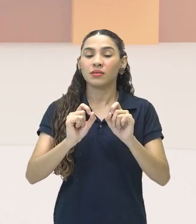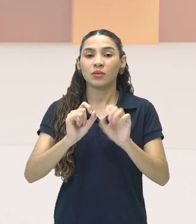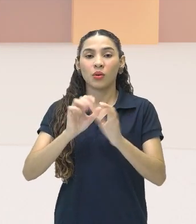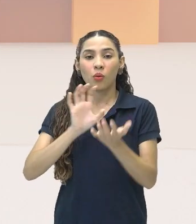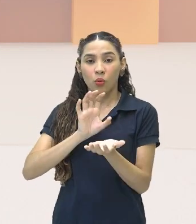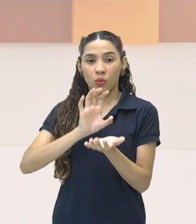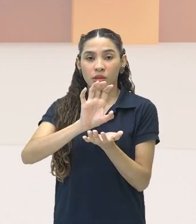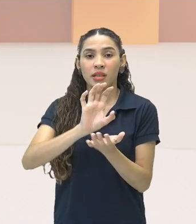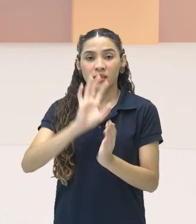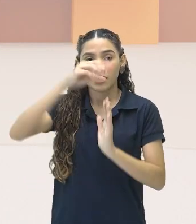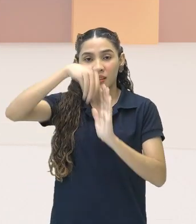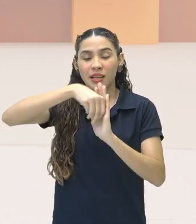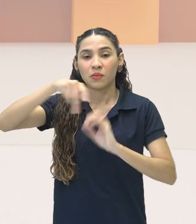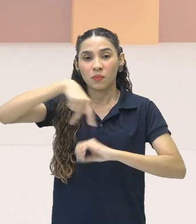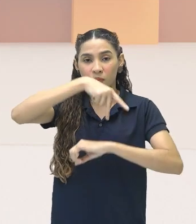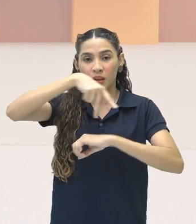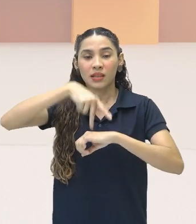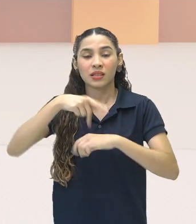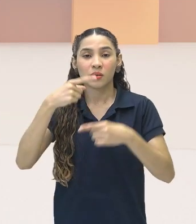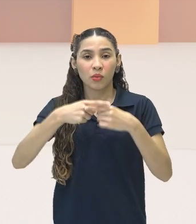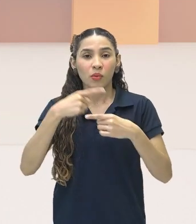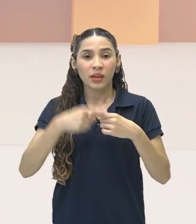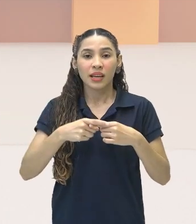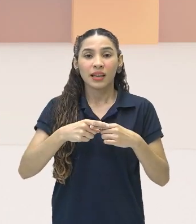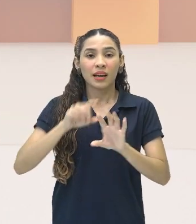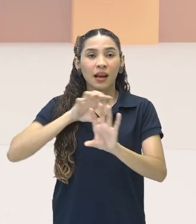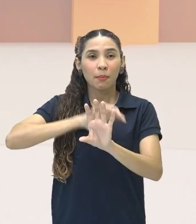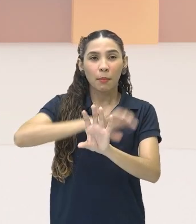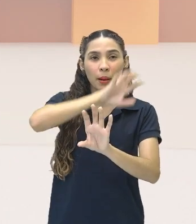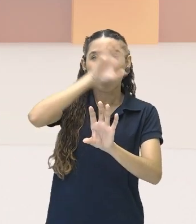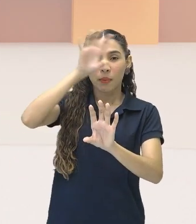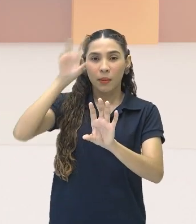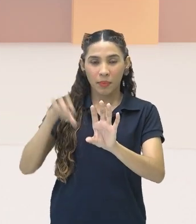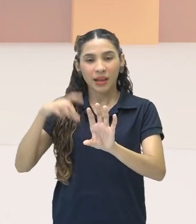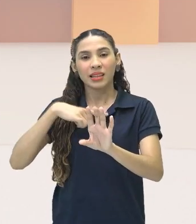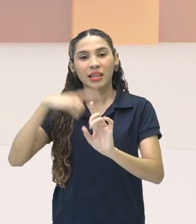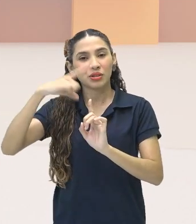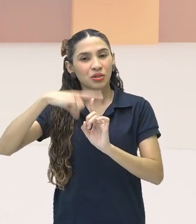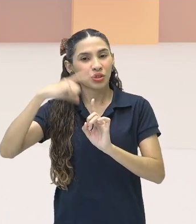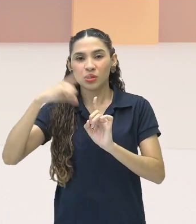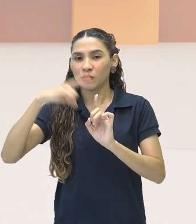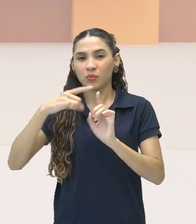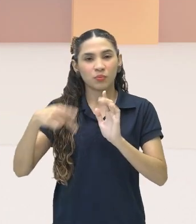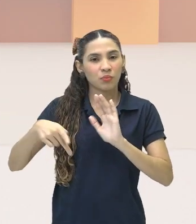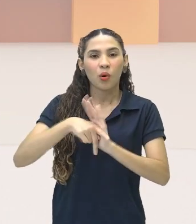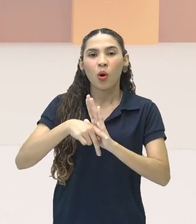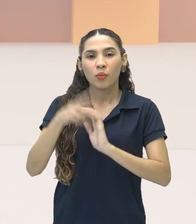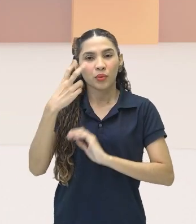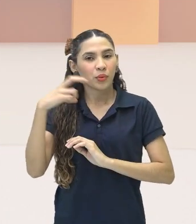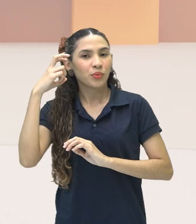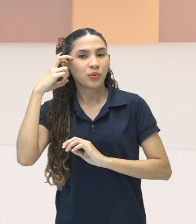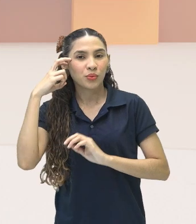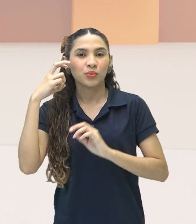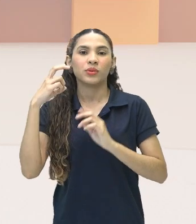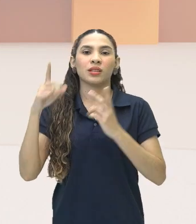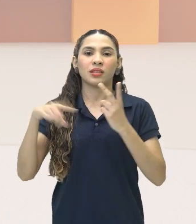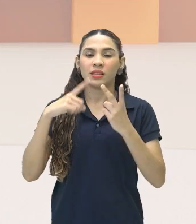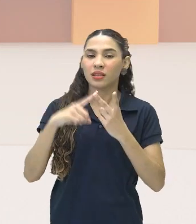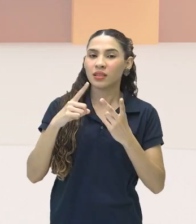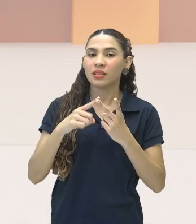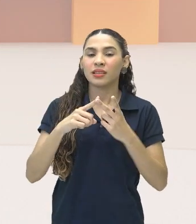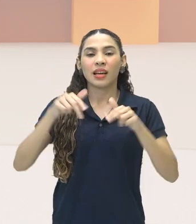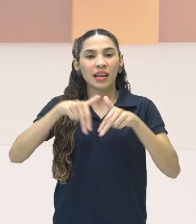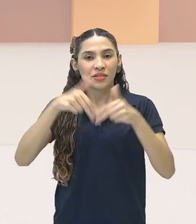continente dentro de um país, né? Porque cada região tem o seu jeito de ser, a sua cultura, né? a